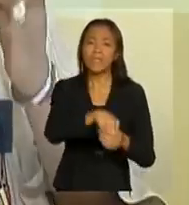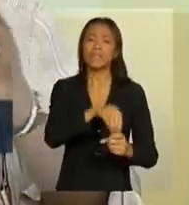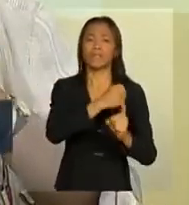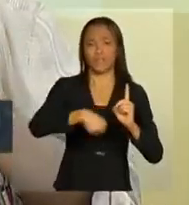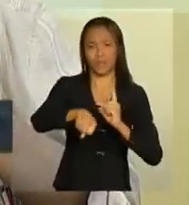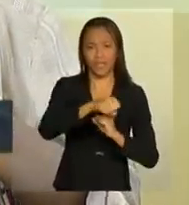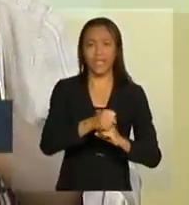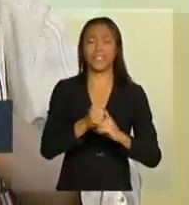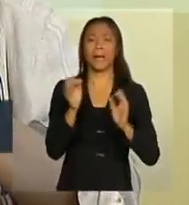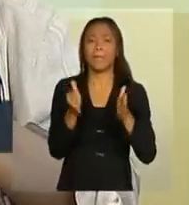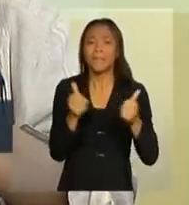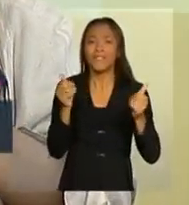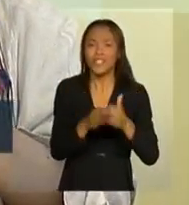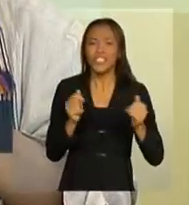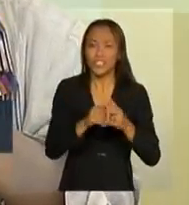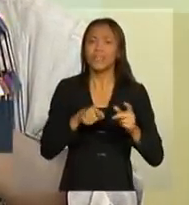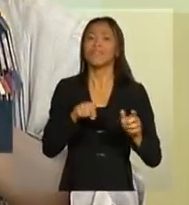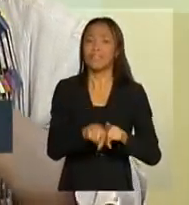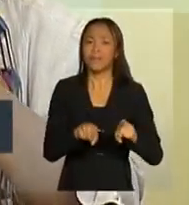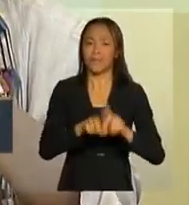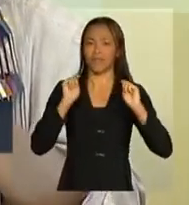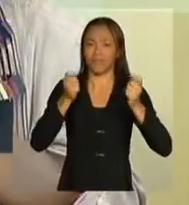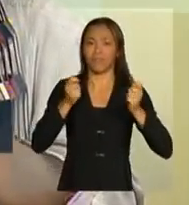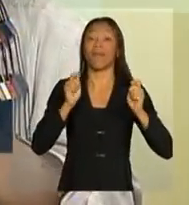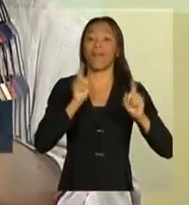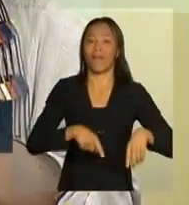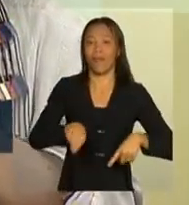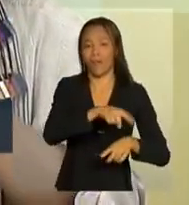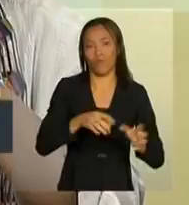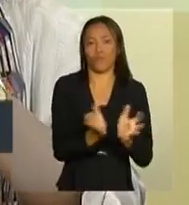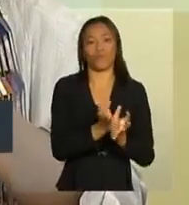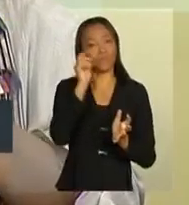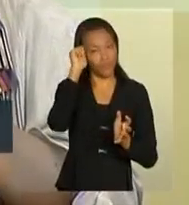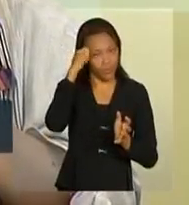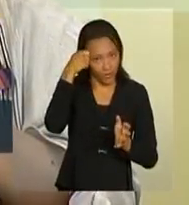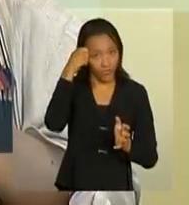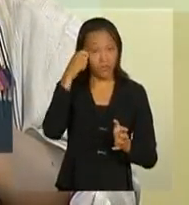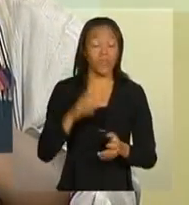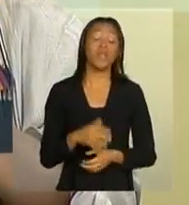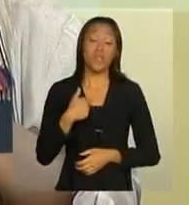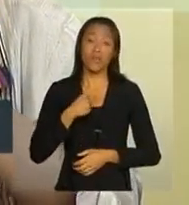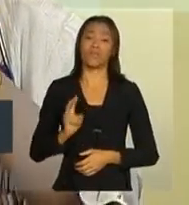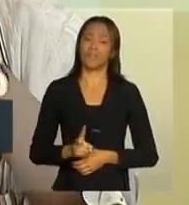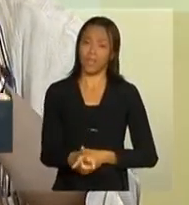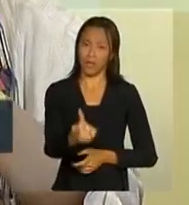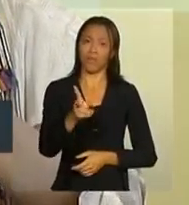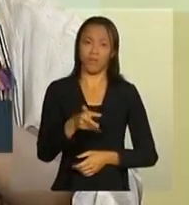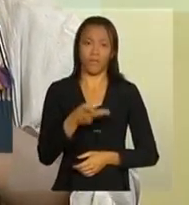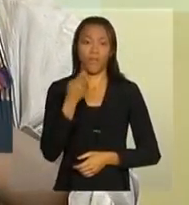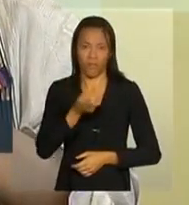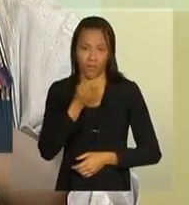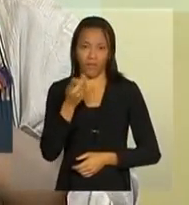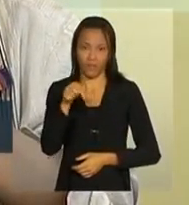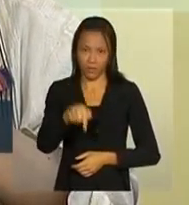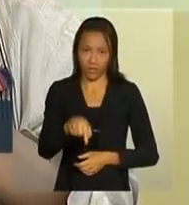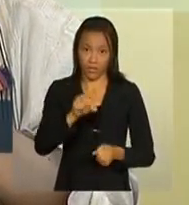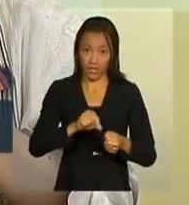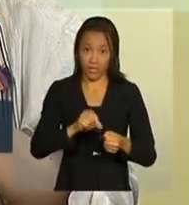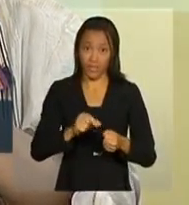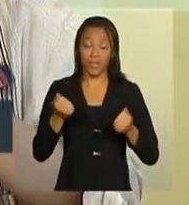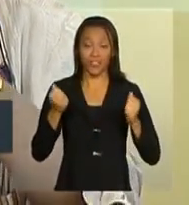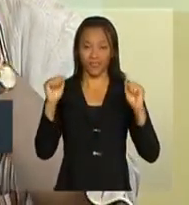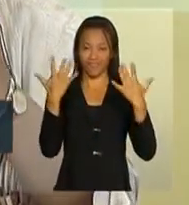pedindo ou está nos reivindicando. E é nesse sentido que eu gostaria, como sempre faço, eh de prestar a minha